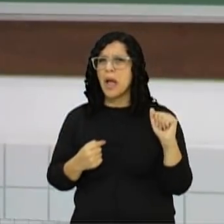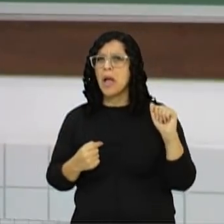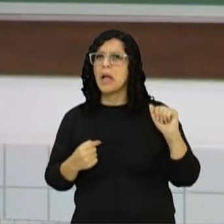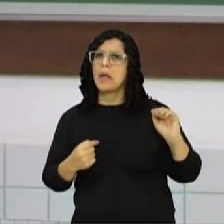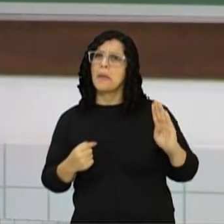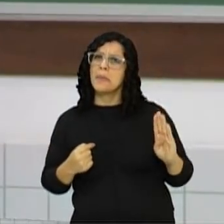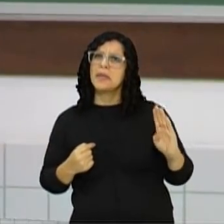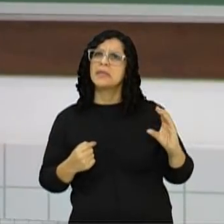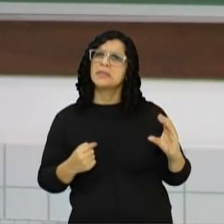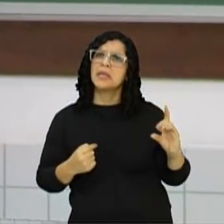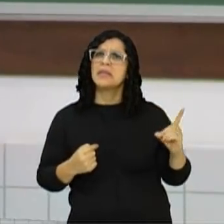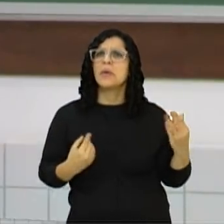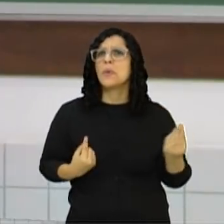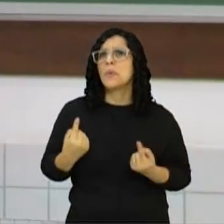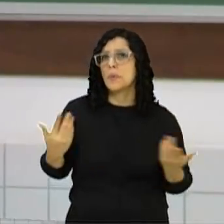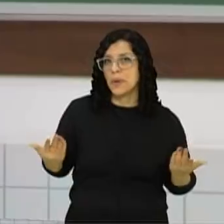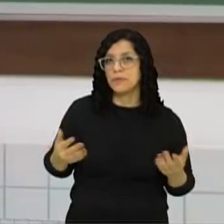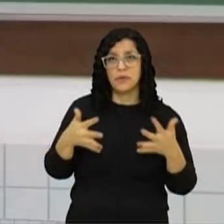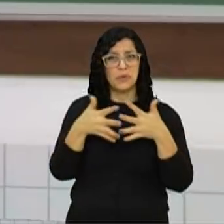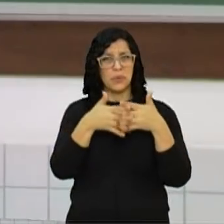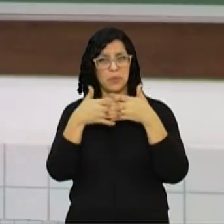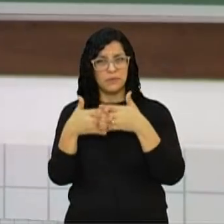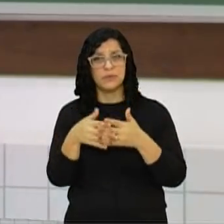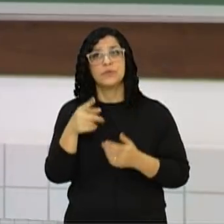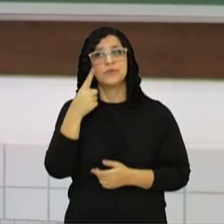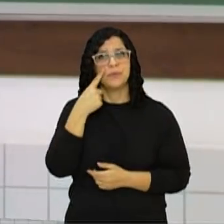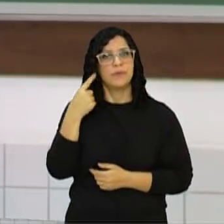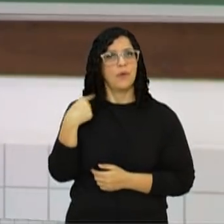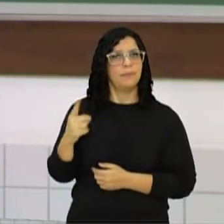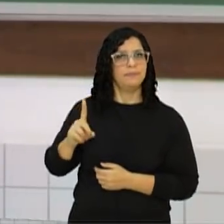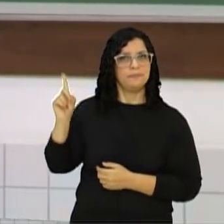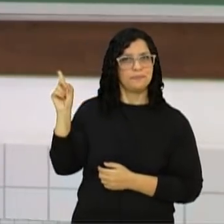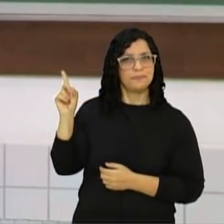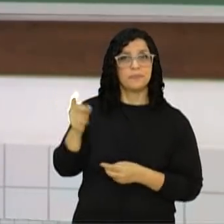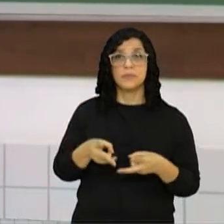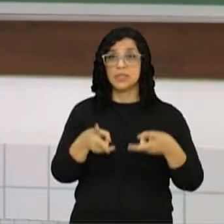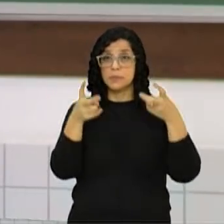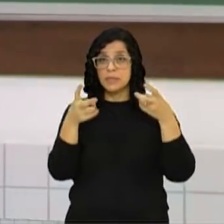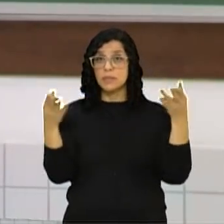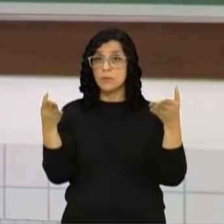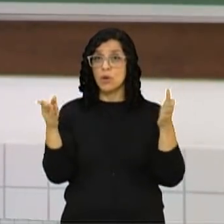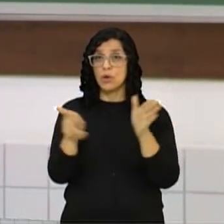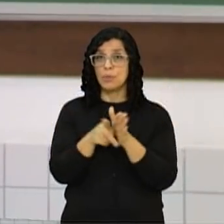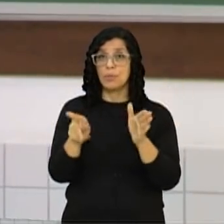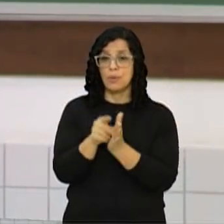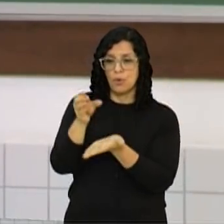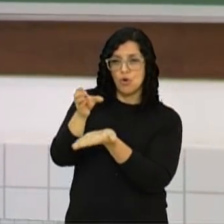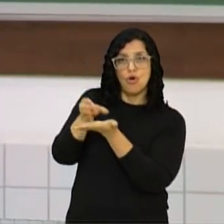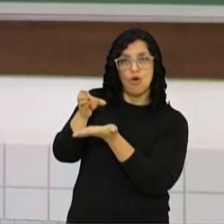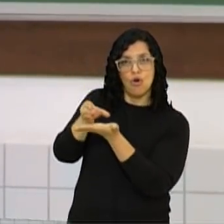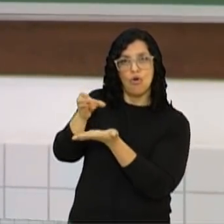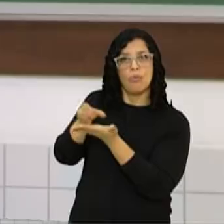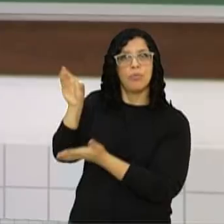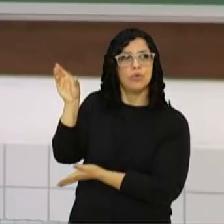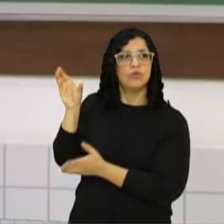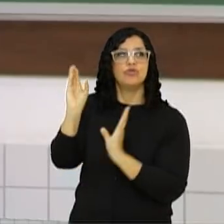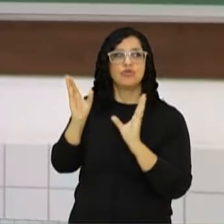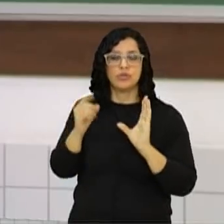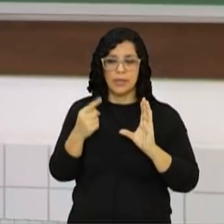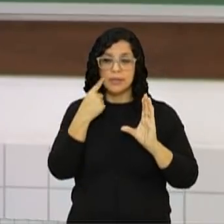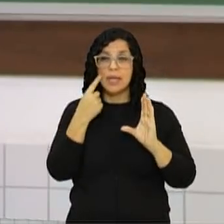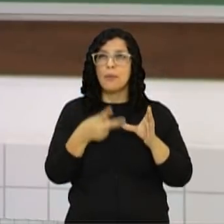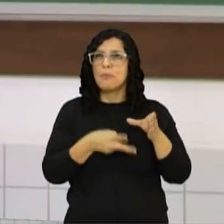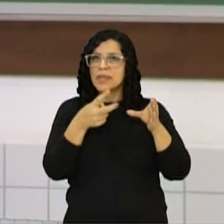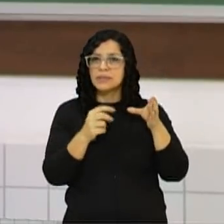heterogêneo? Ficou confuso, Fabiano. Então venham aqui comigo na bancada. Percebam aqui no nosso becker, no nosso copinho, que eu